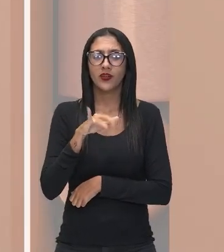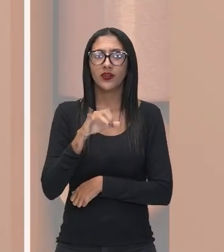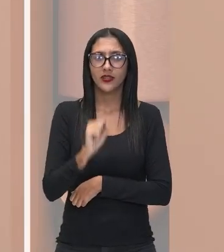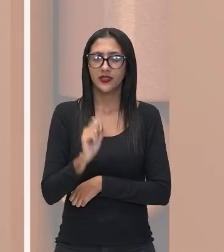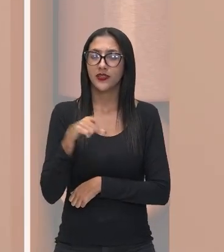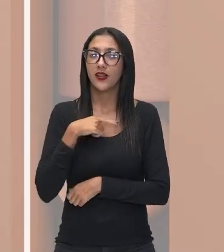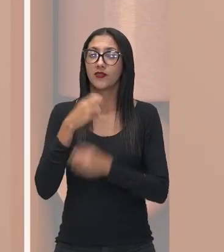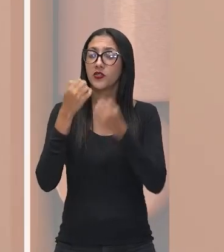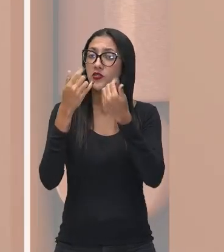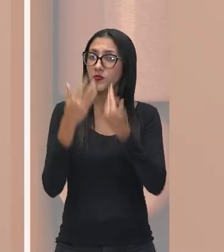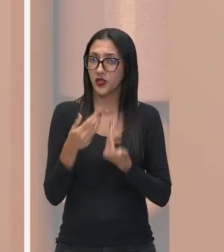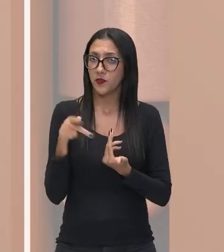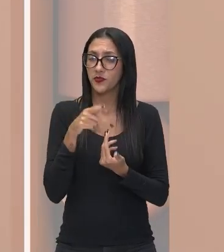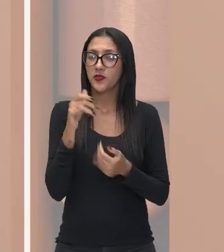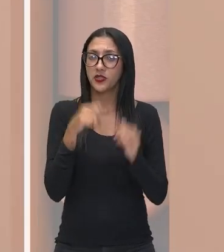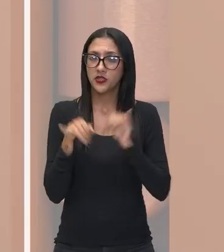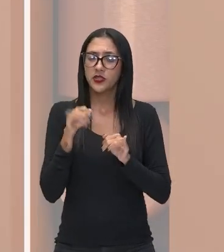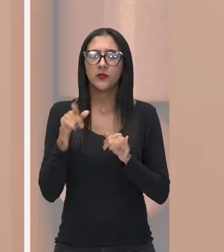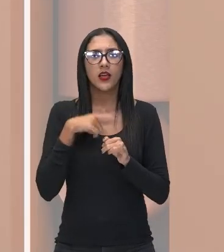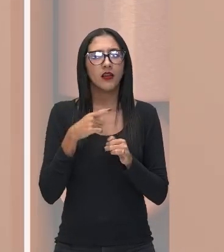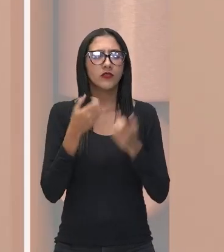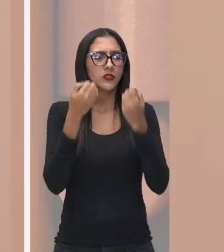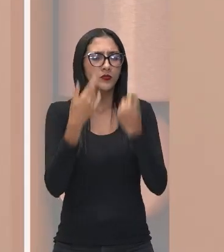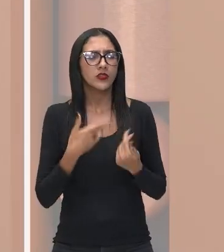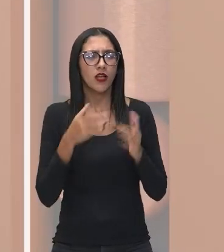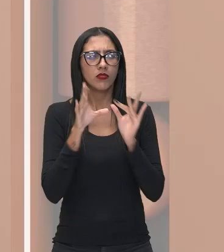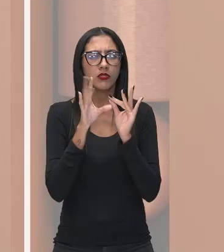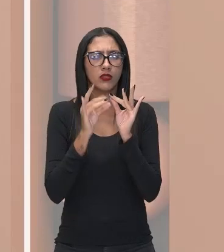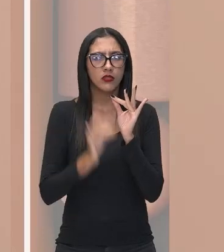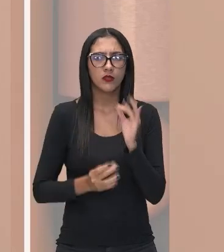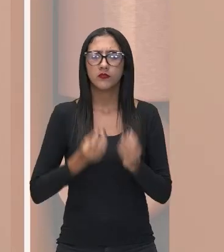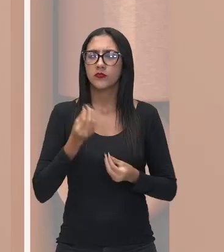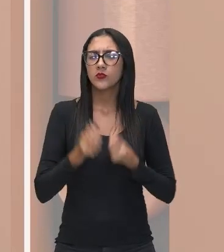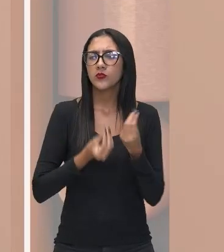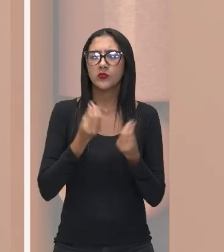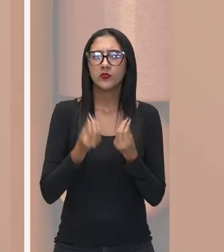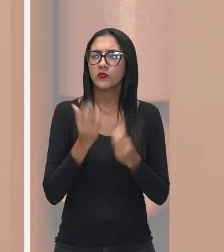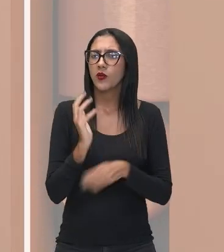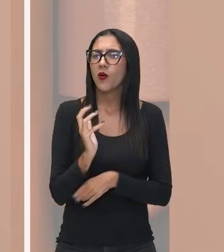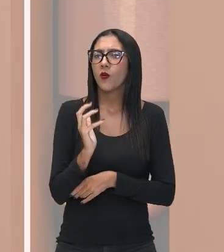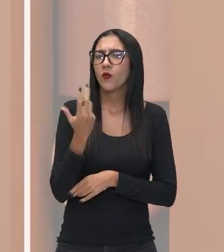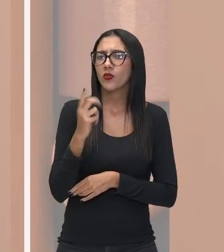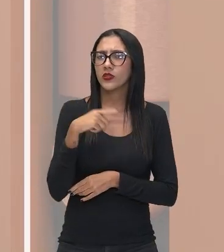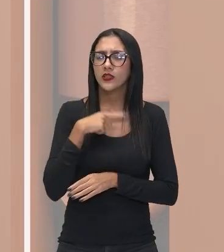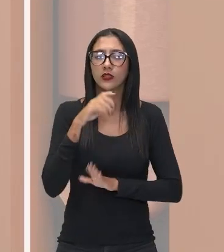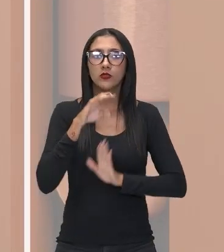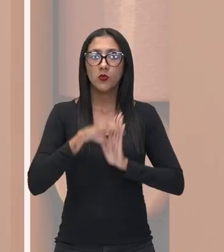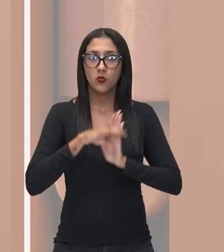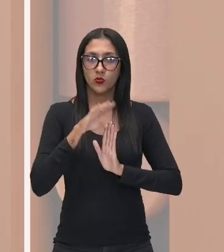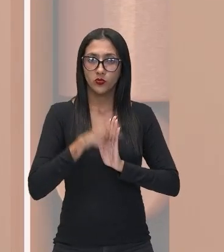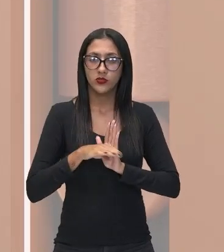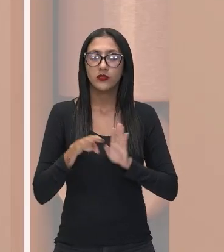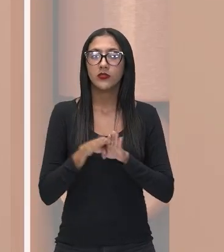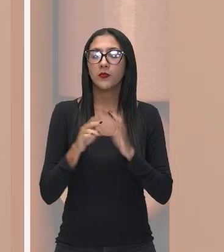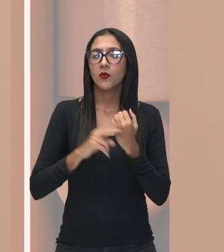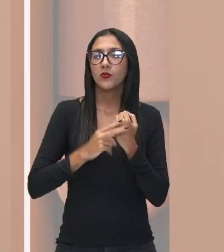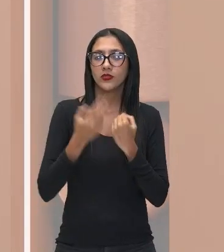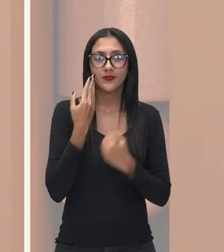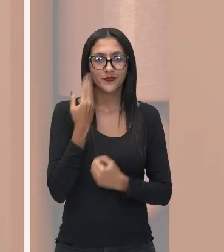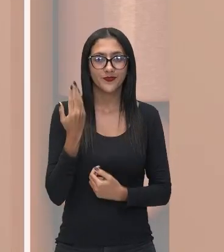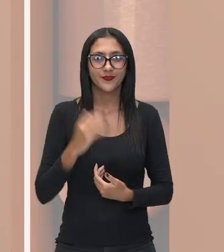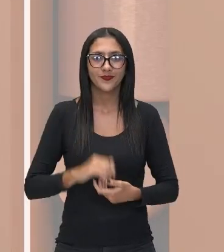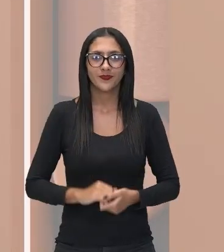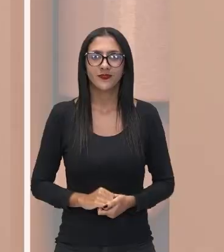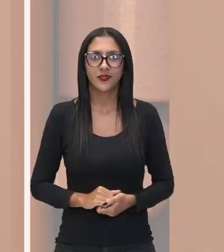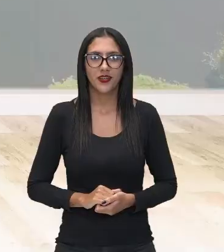Química, que vai trazer uma explicação, né, detalhada aqui sobre como ocorre a eutrofização e as suas consequências. Vamos dar uma